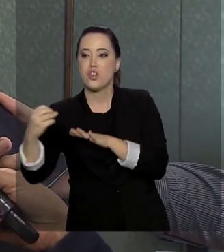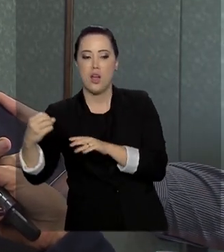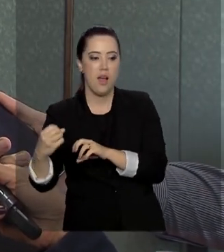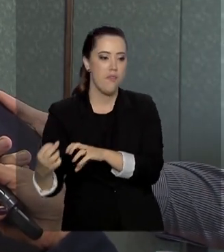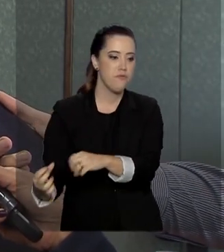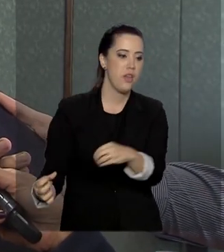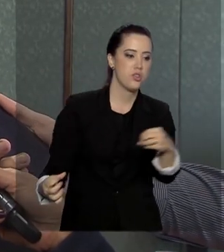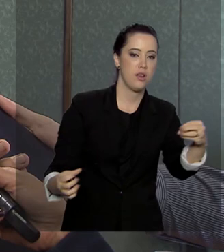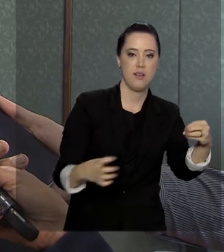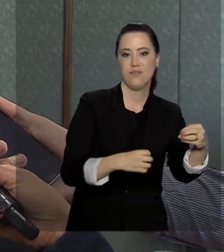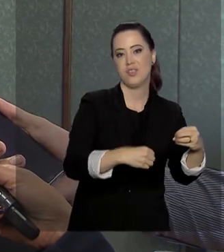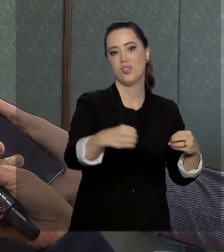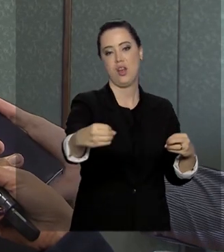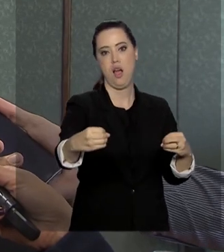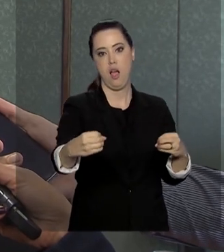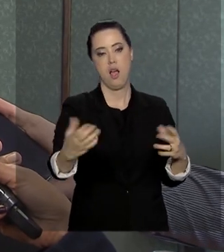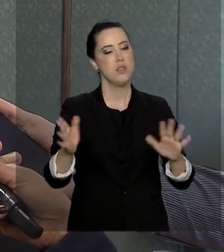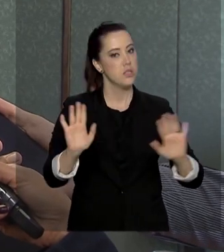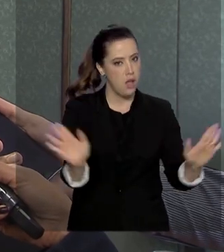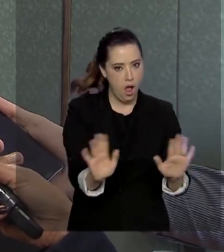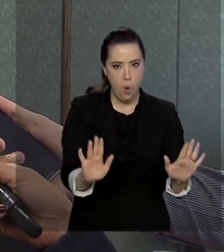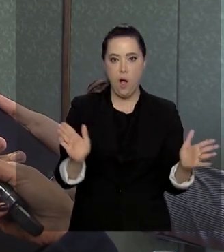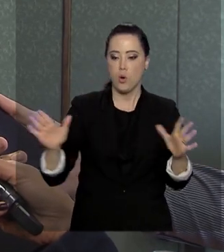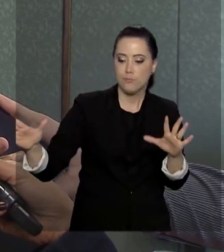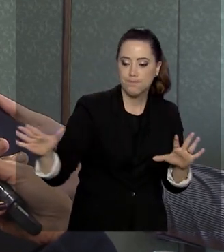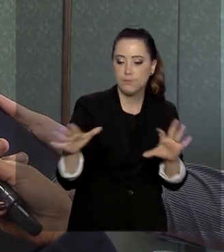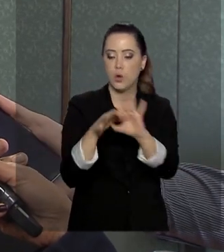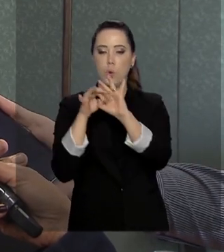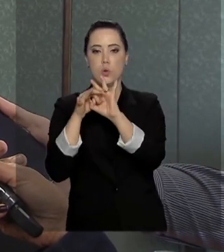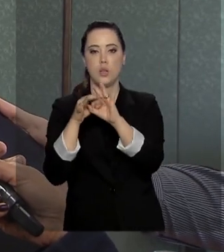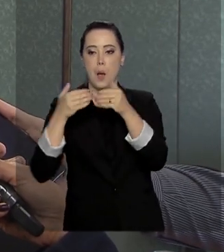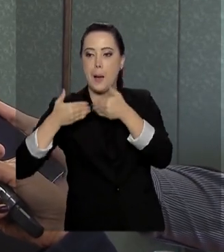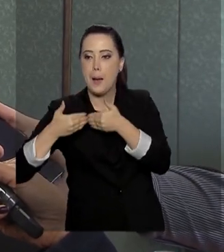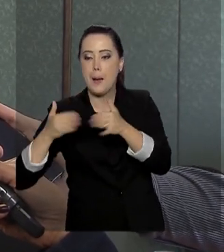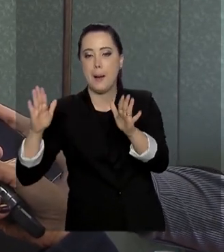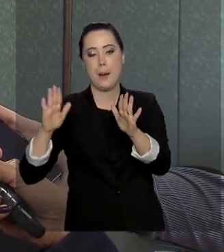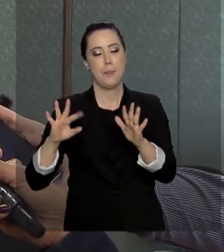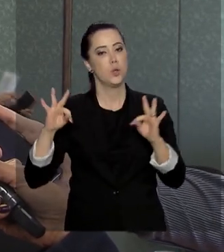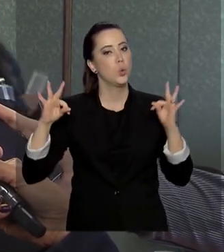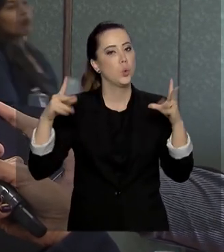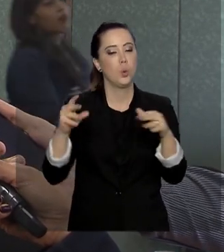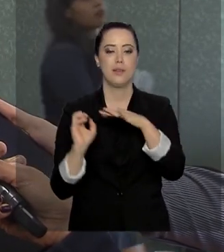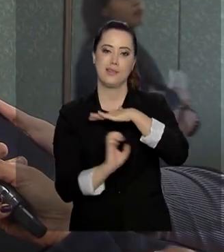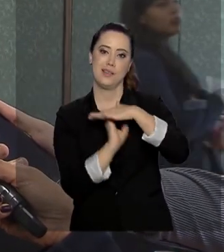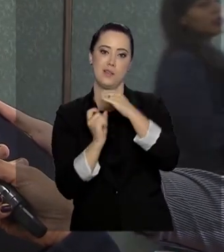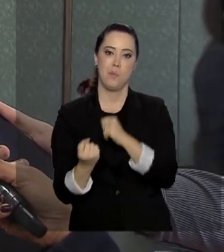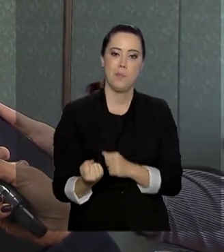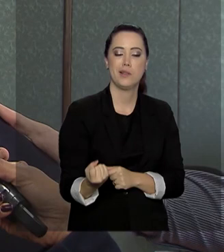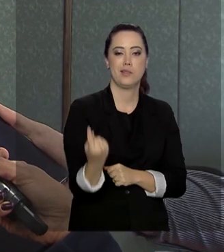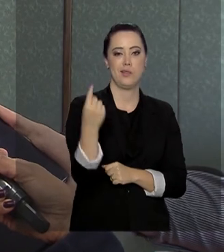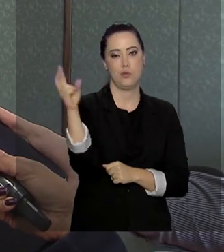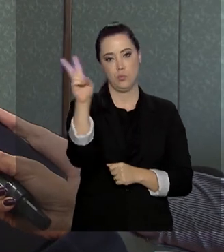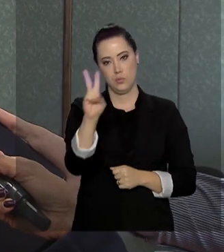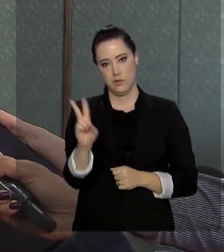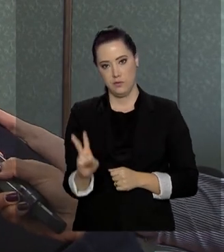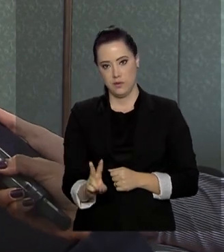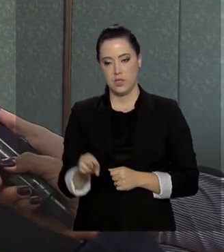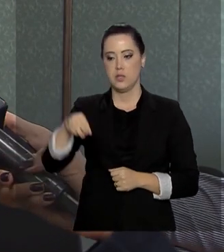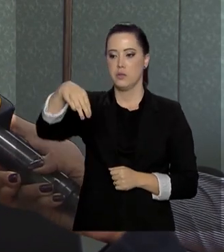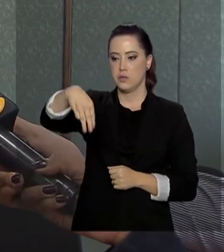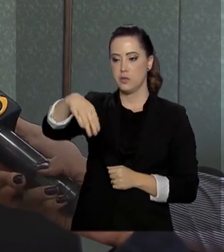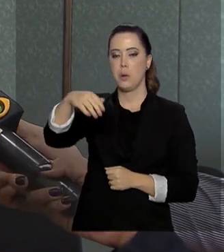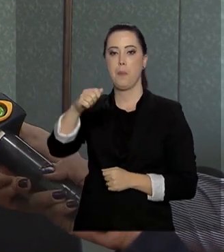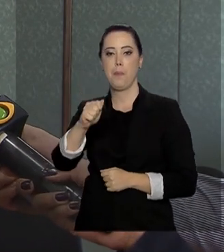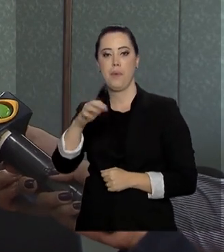deslocando e perdendo tempo. Agora, com a integração total da abertura de matriz e filial, o empreendedor somente no estado da